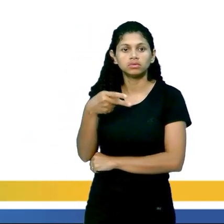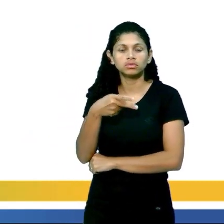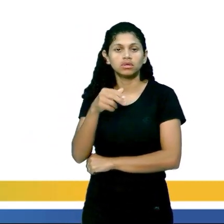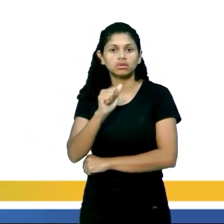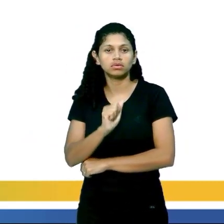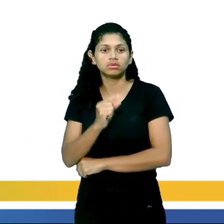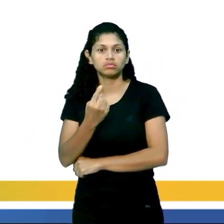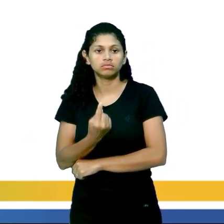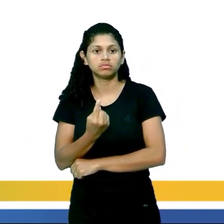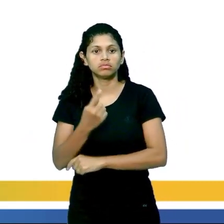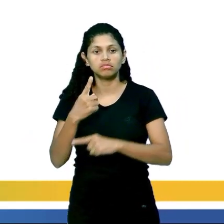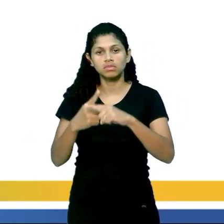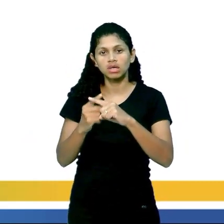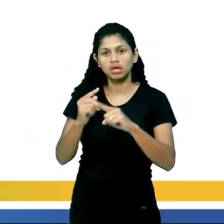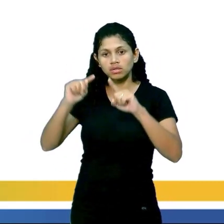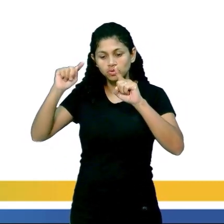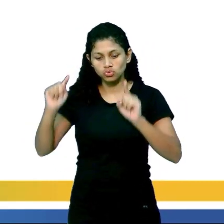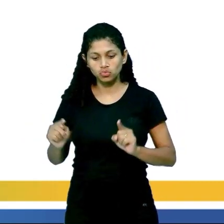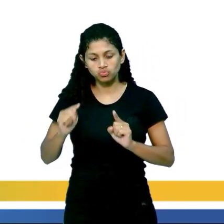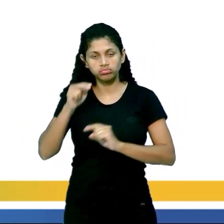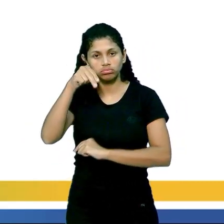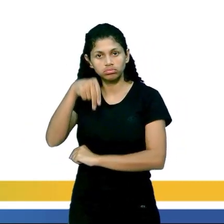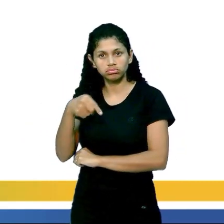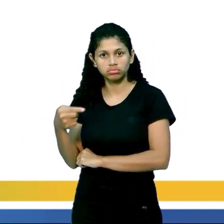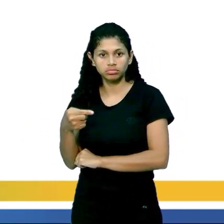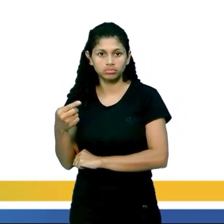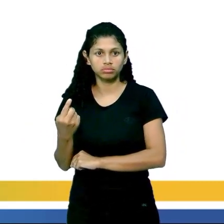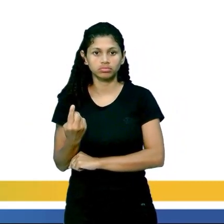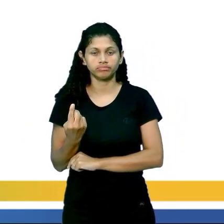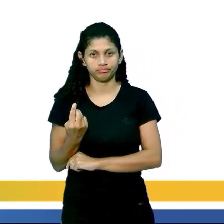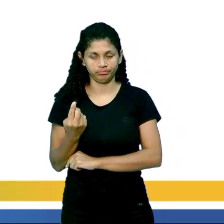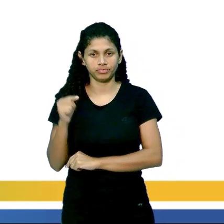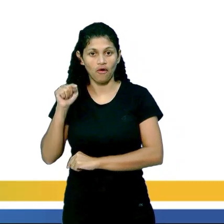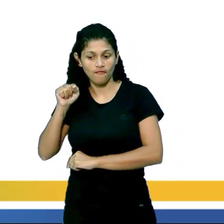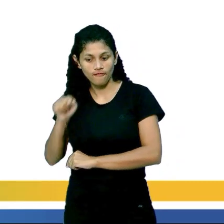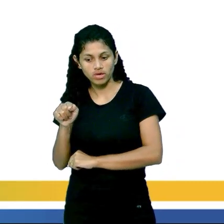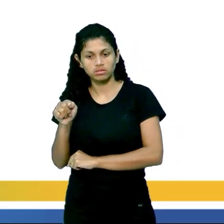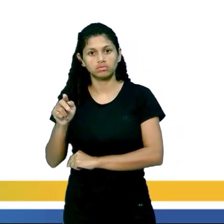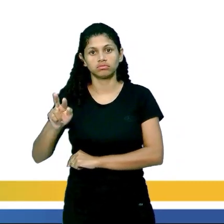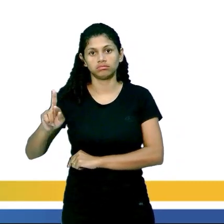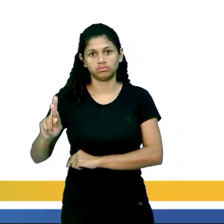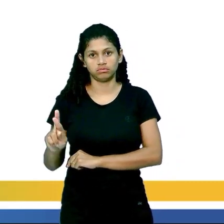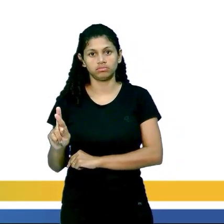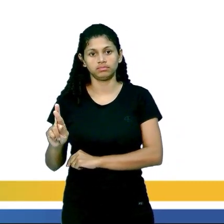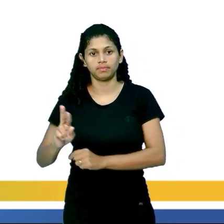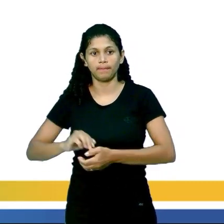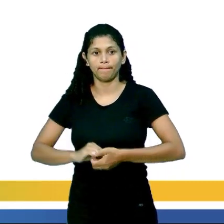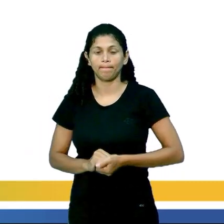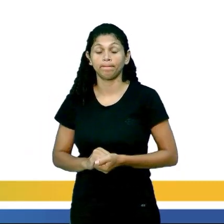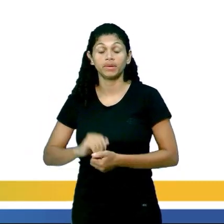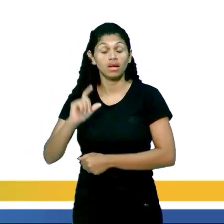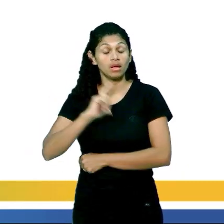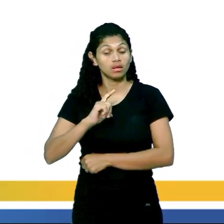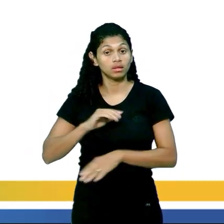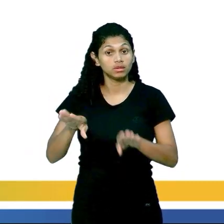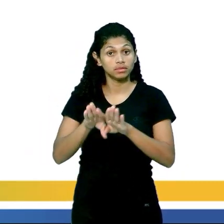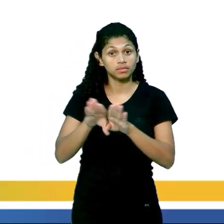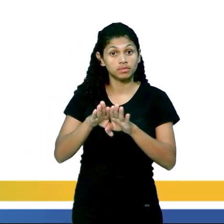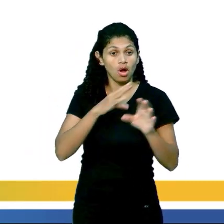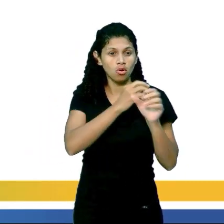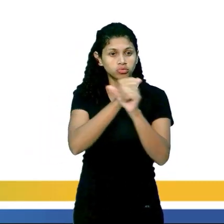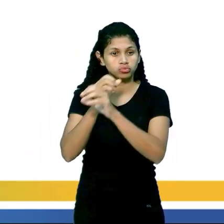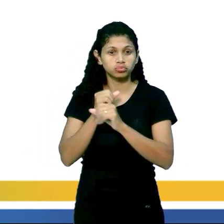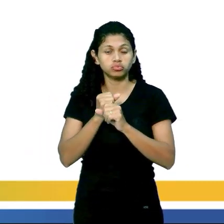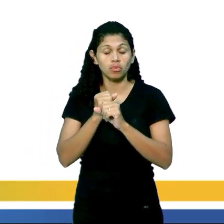mais N menos 1 vezes R, ok? E temos também a soma dos termos de uma PA.